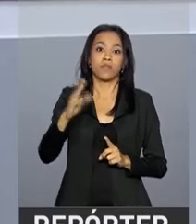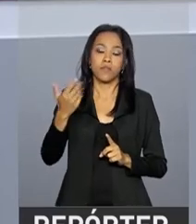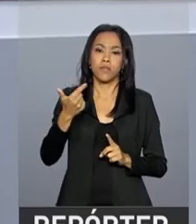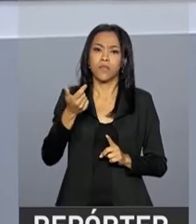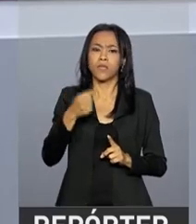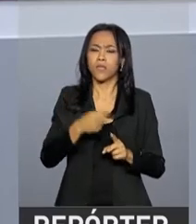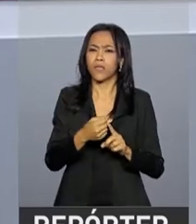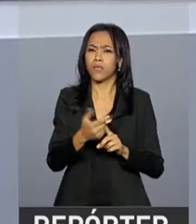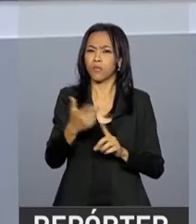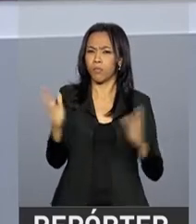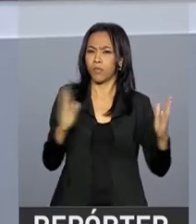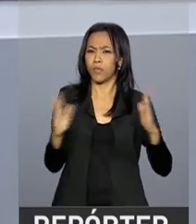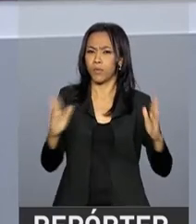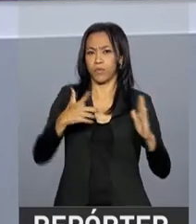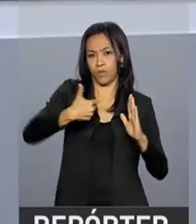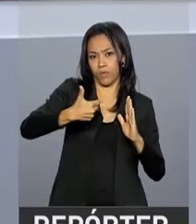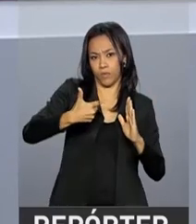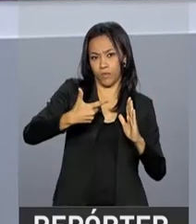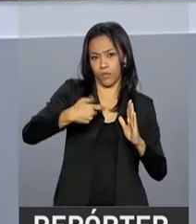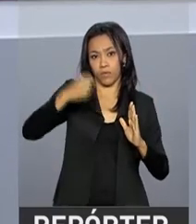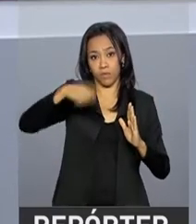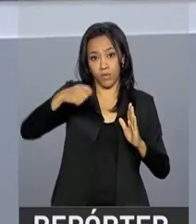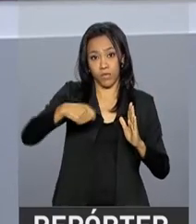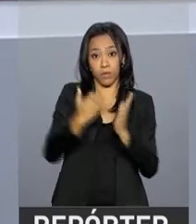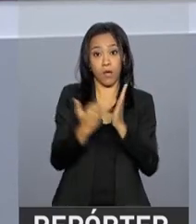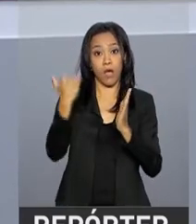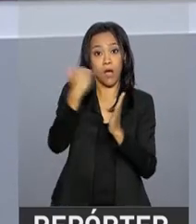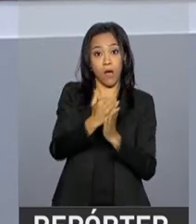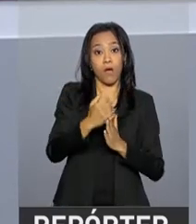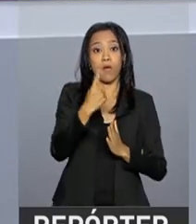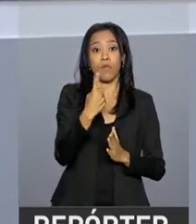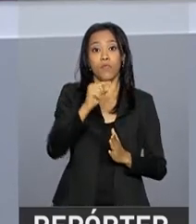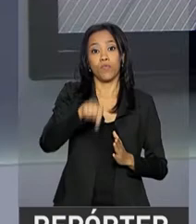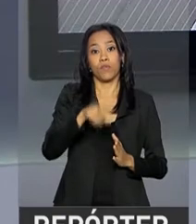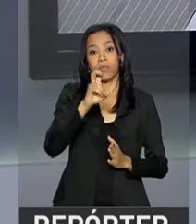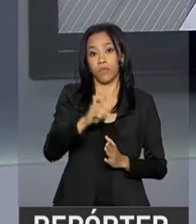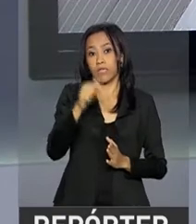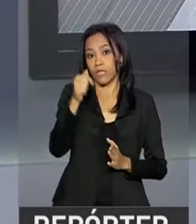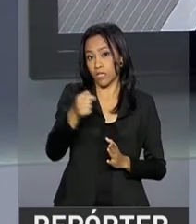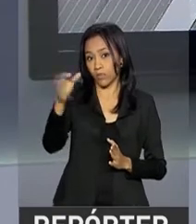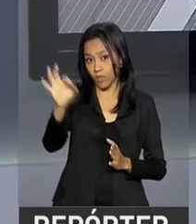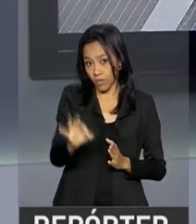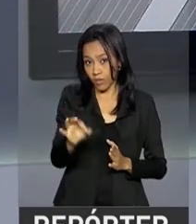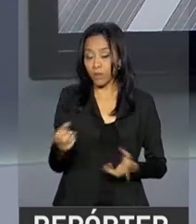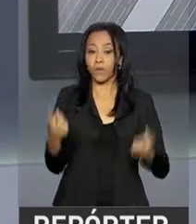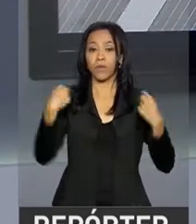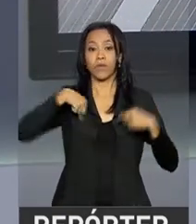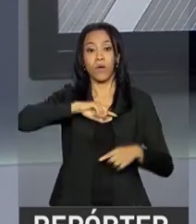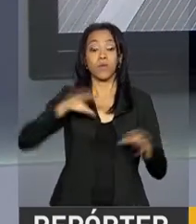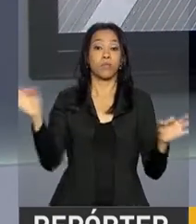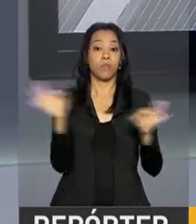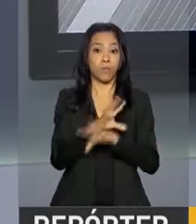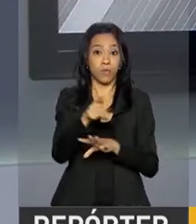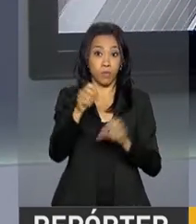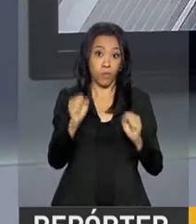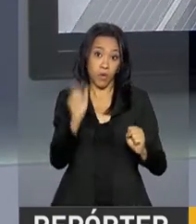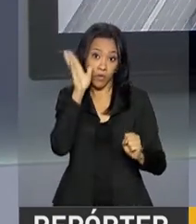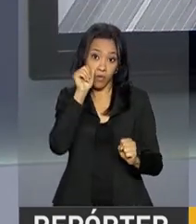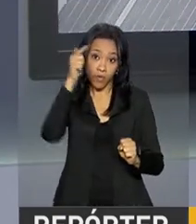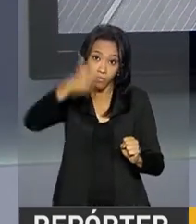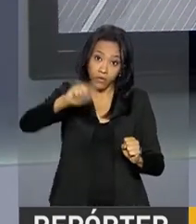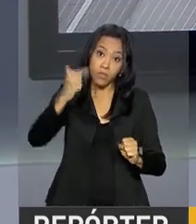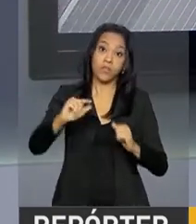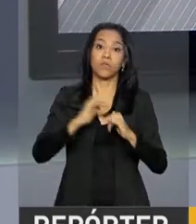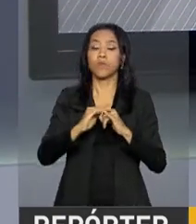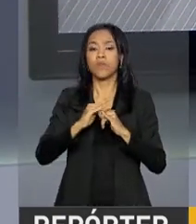dos últimos 12 meses a alta é de 1,57 por cento nós ficamos por aqui você pode rever as reportagens no